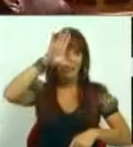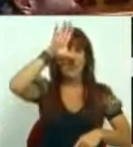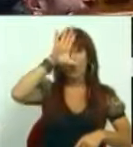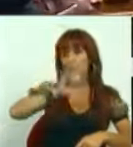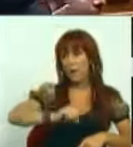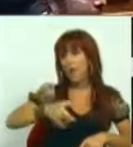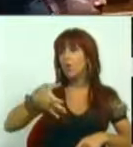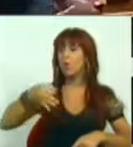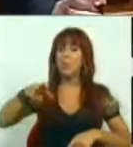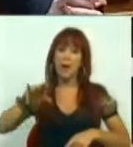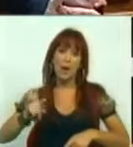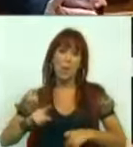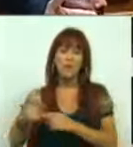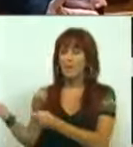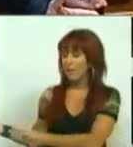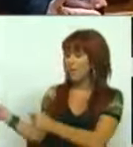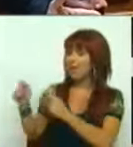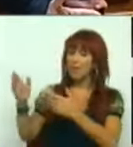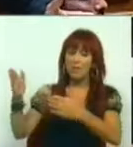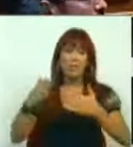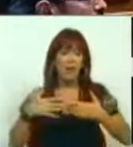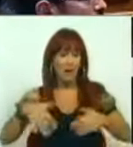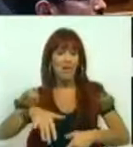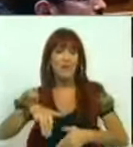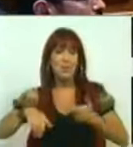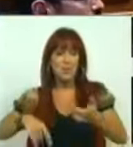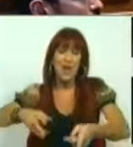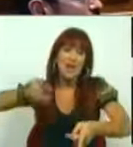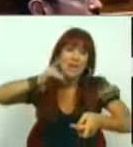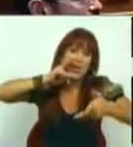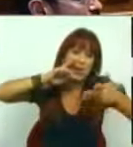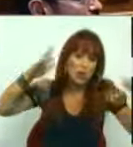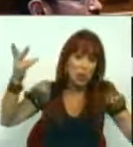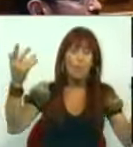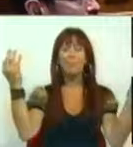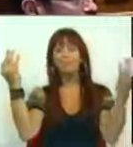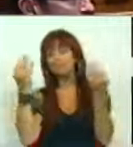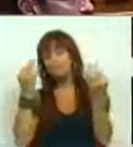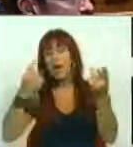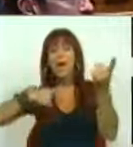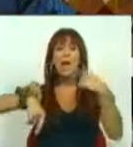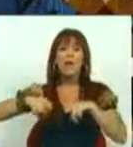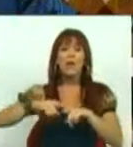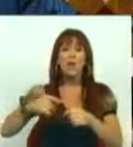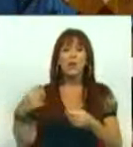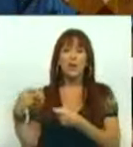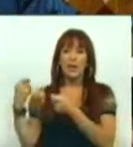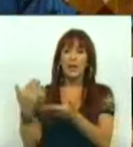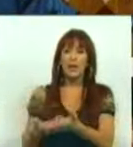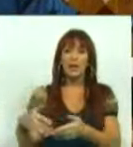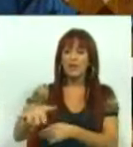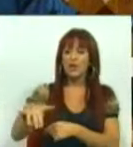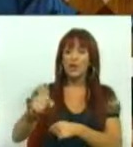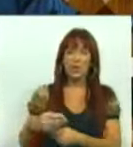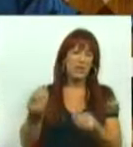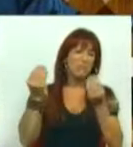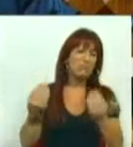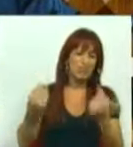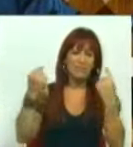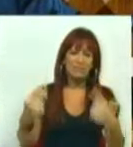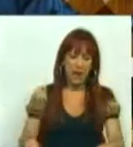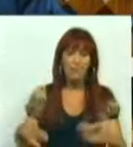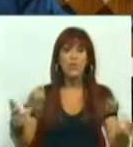Governo do PS vos ter trazido a esta situação. Desculpem. De facto, nós trouxemos-vos por uma situação